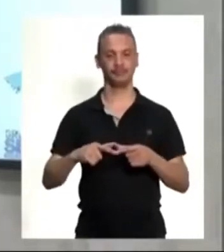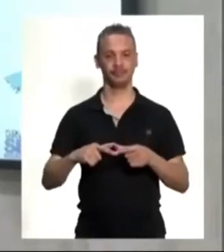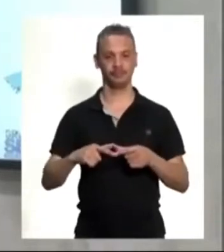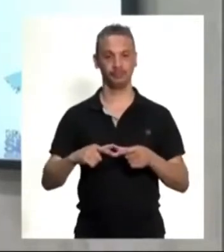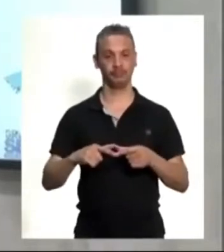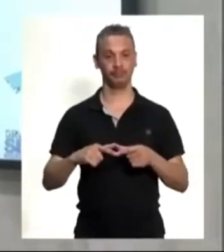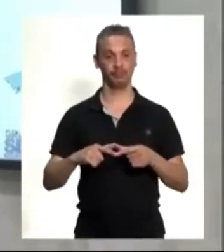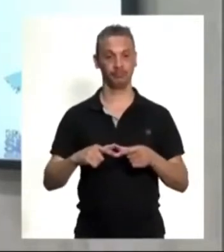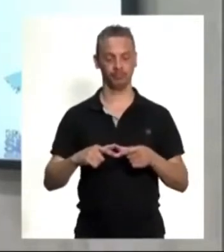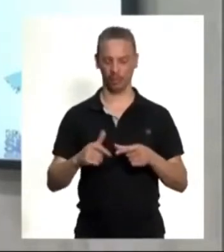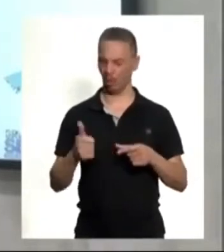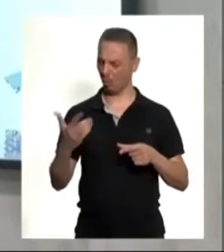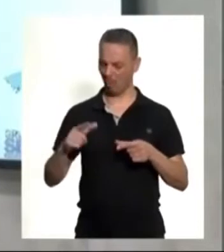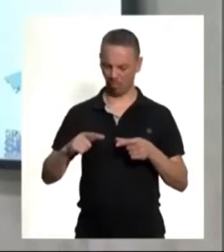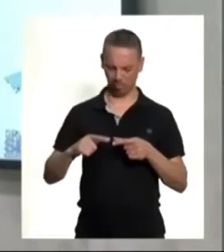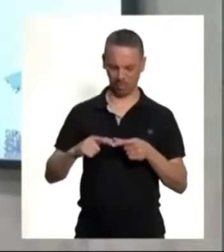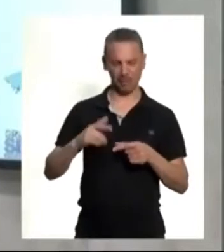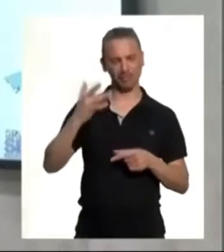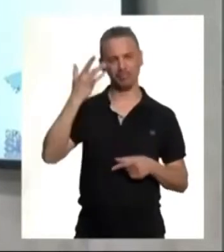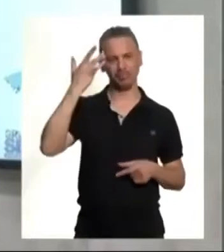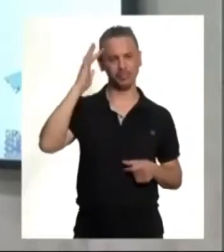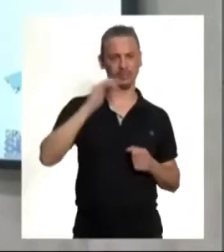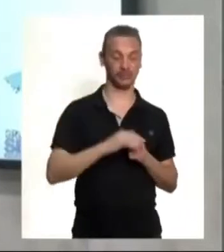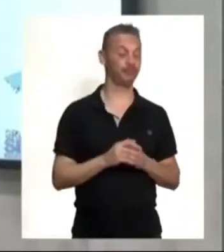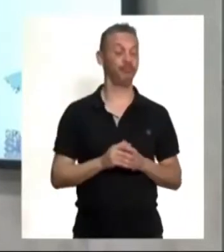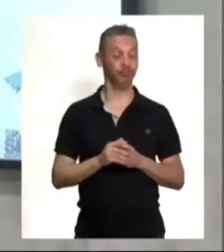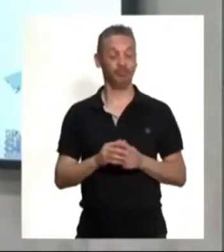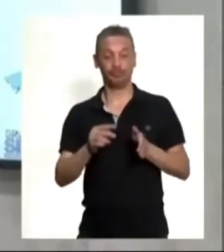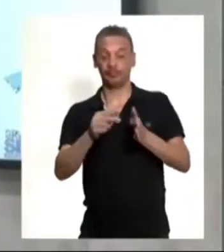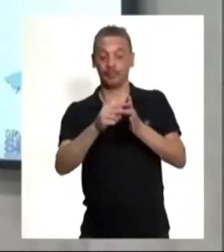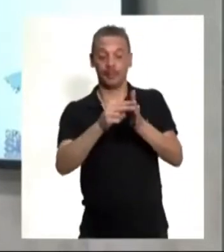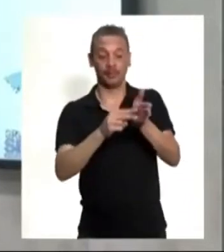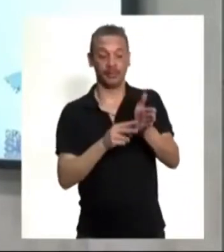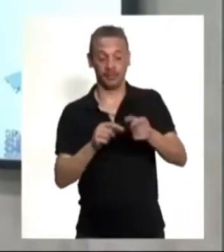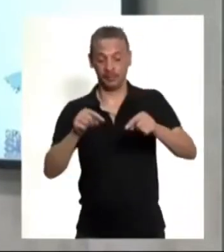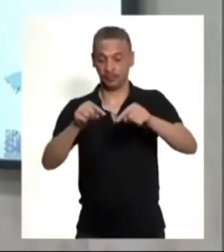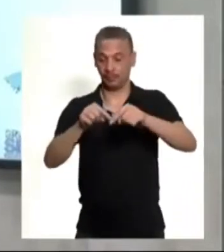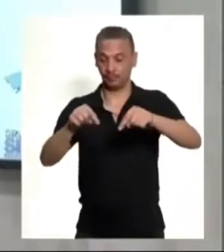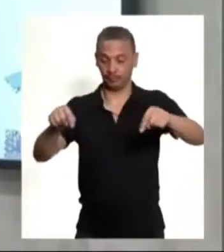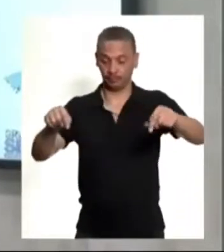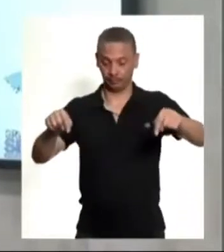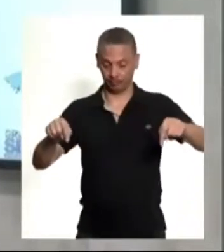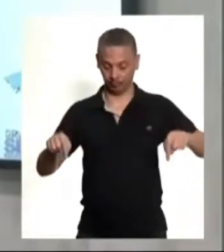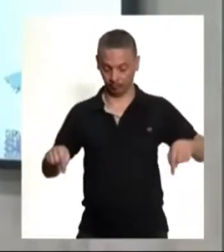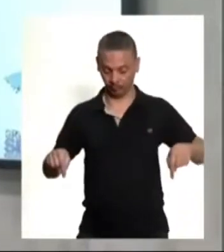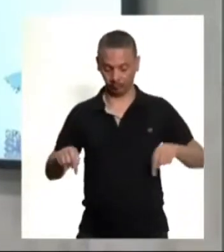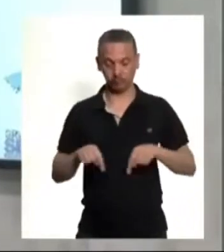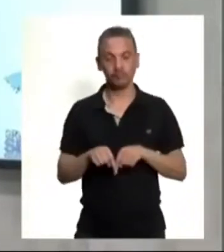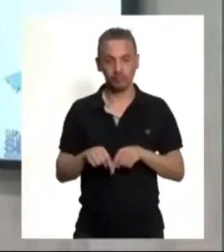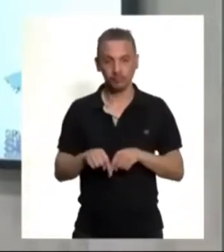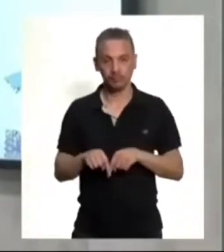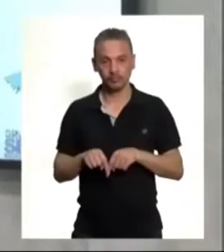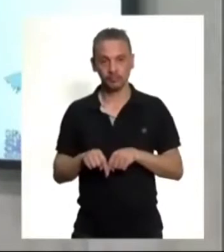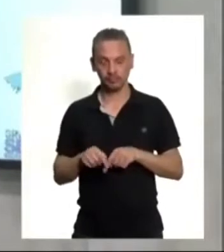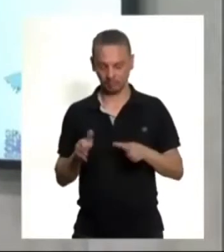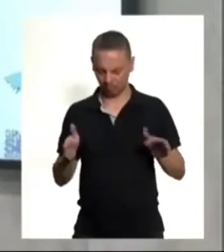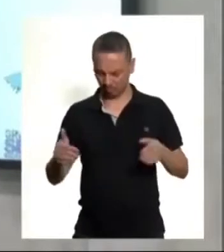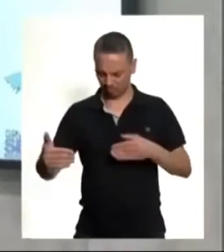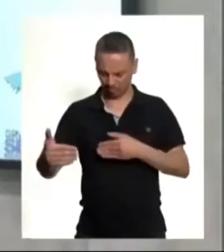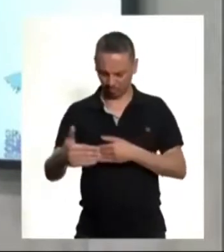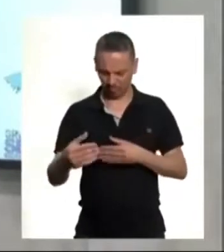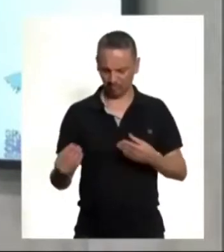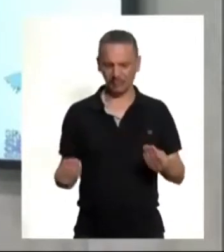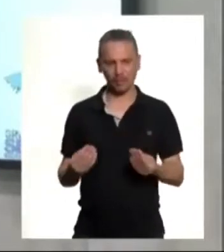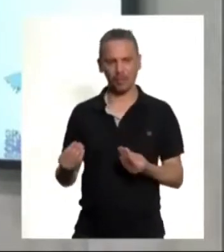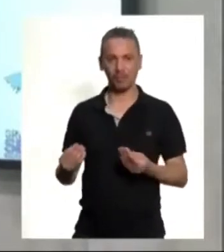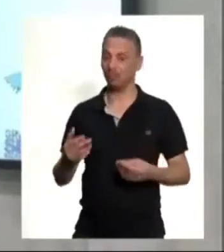triângulo? Não sei dizer. Prisma quadrangular. Bom, prisma quadrangular quer dizer que a base é um quadrilátero. Que tipo de